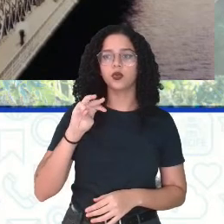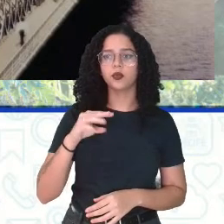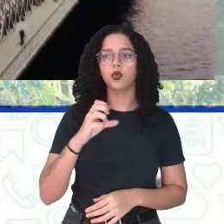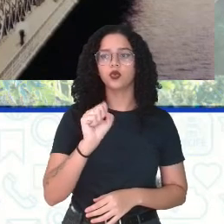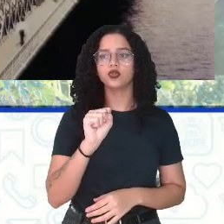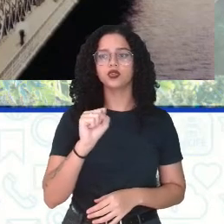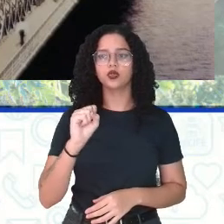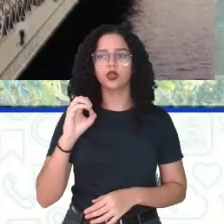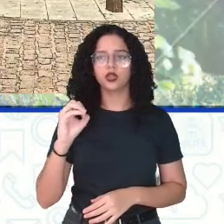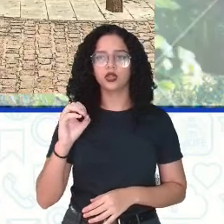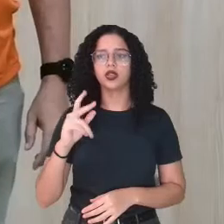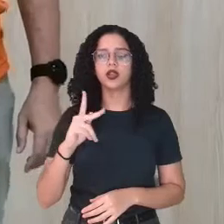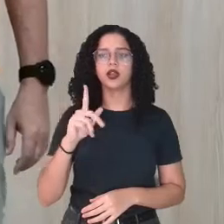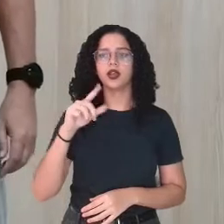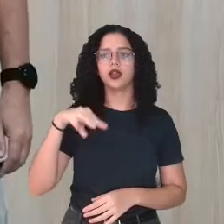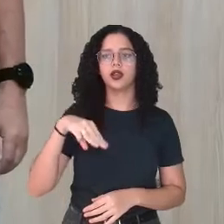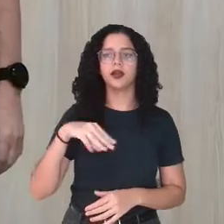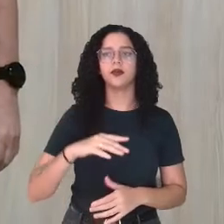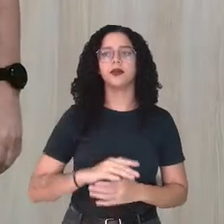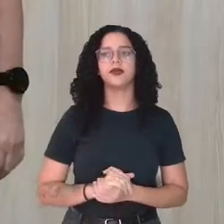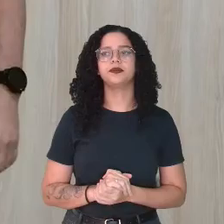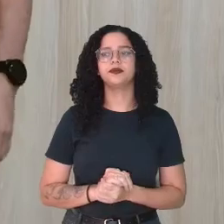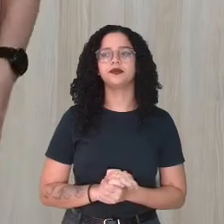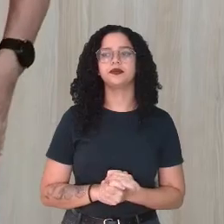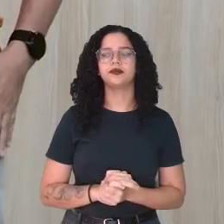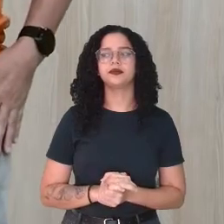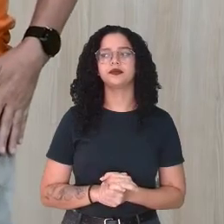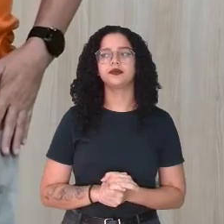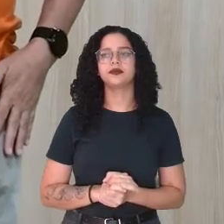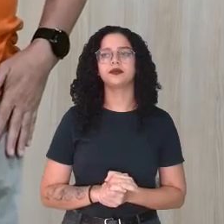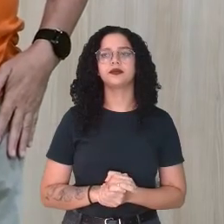5.880 quilômetros quadrados. O rio Capibaribe